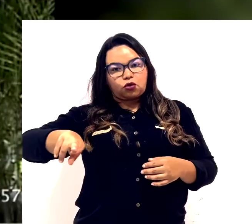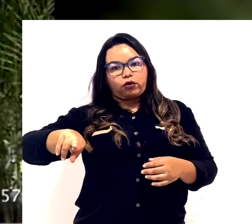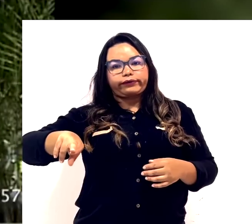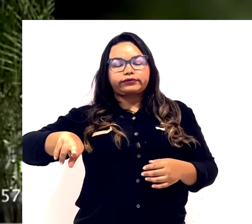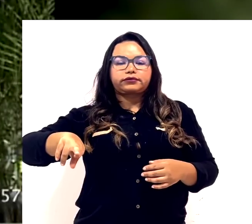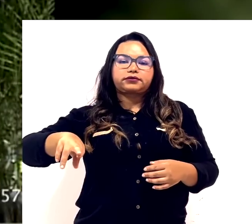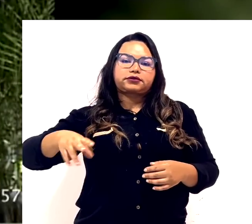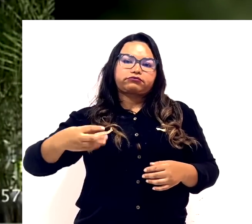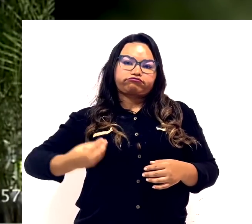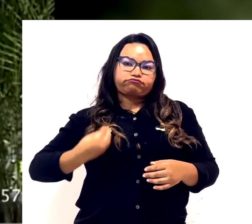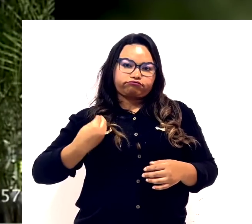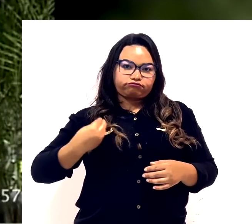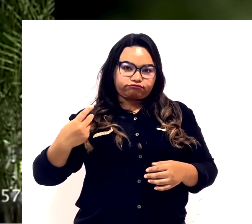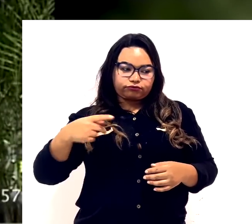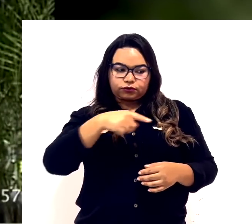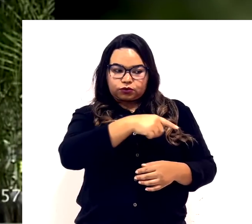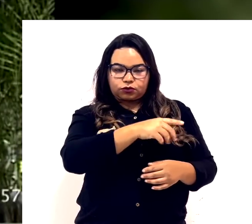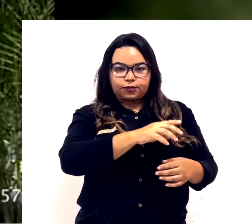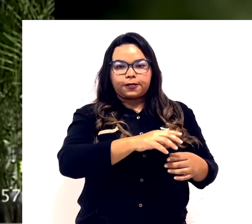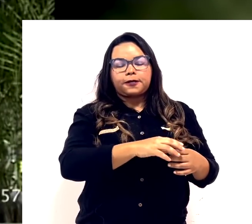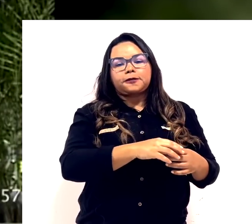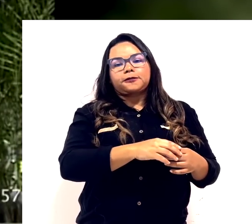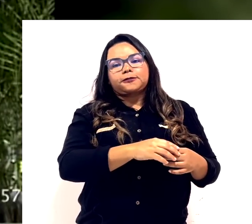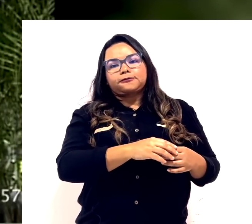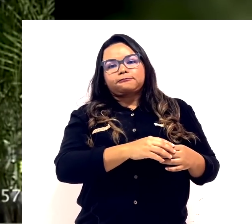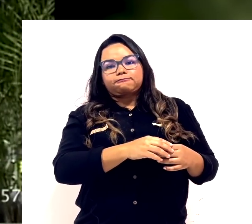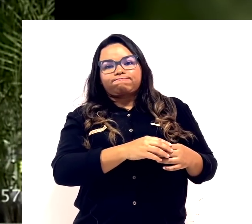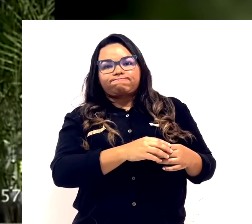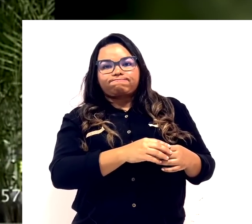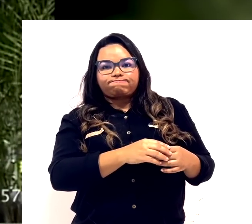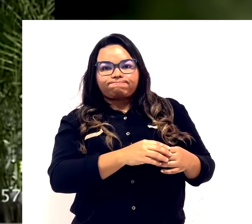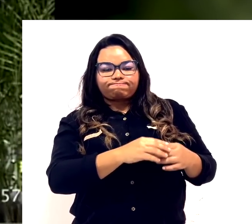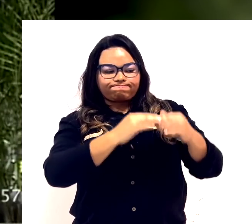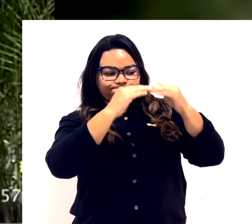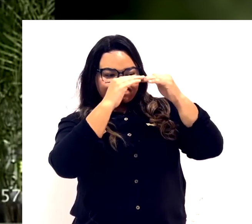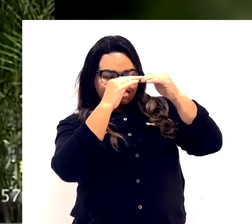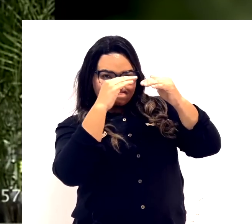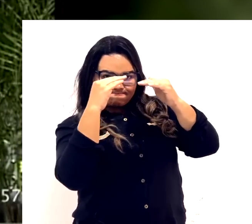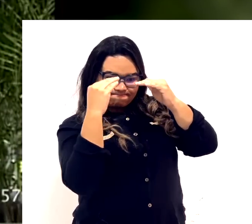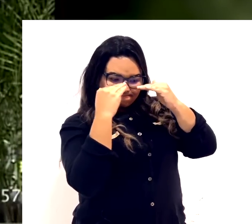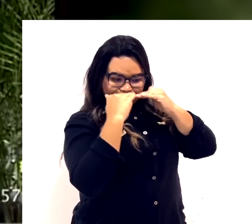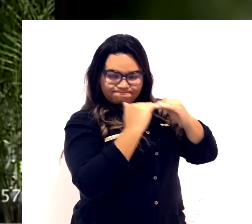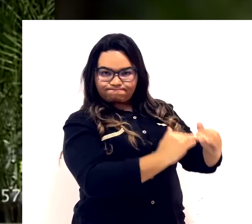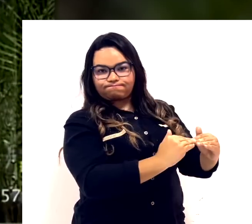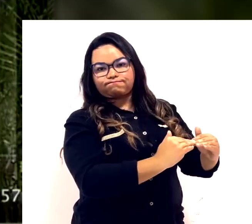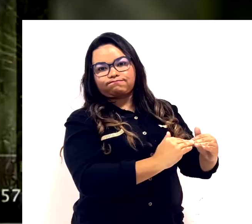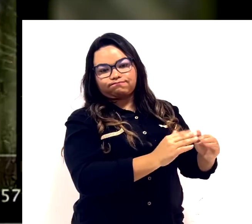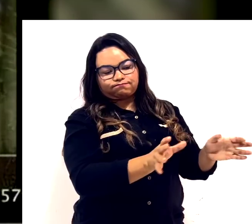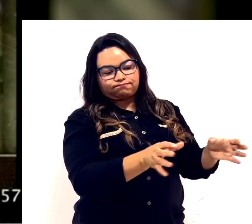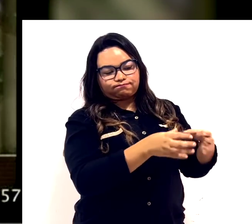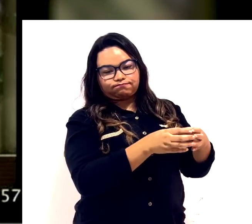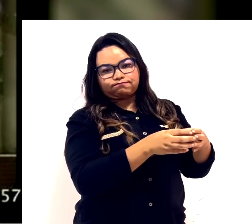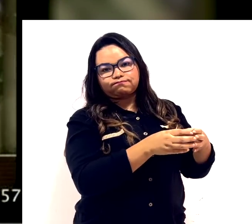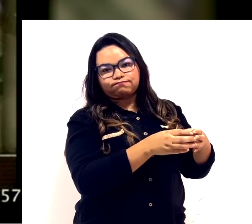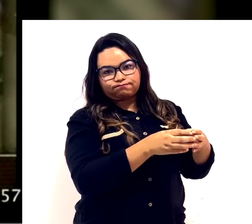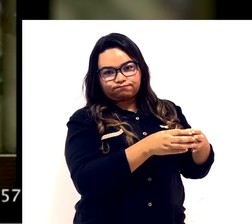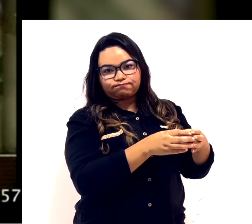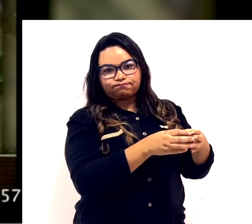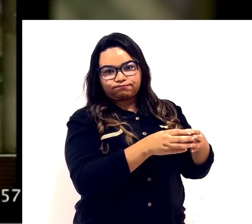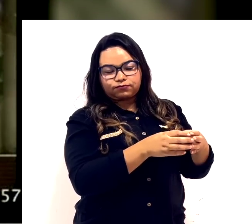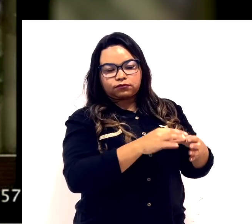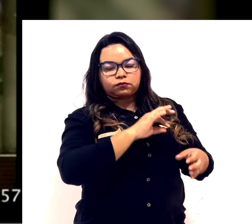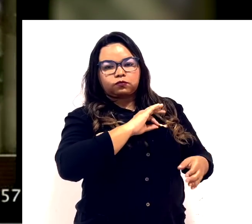Eles os subjugaram ferozmente e, portanto, finalmente os vândalos foram destruídos pelos exércitos do Império Romano